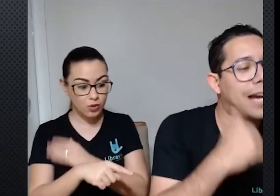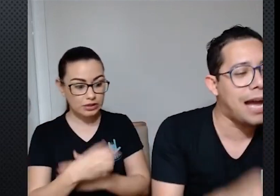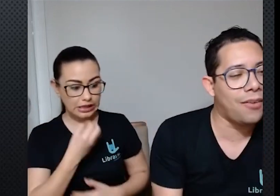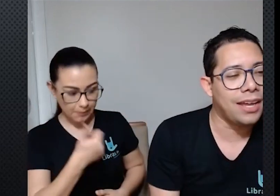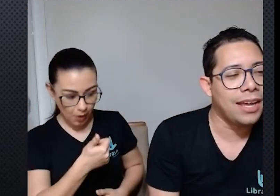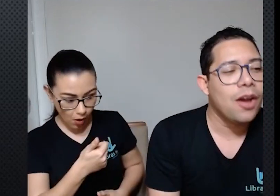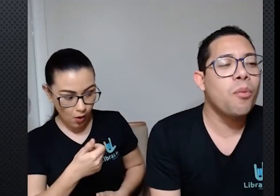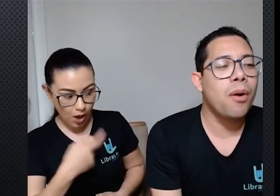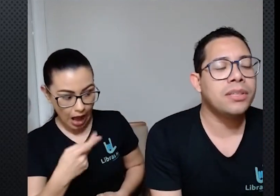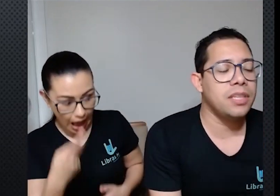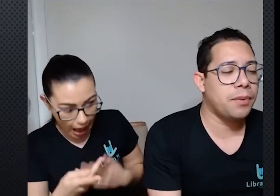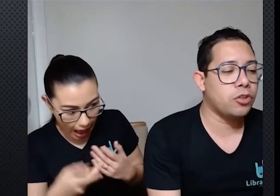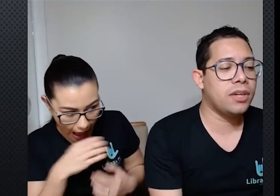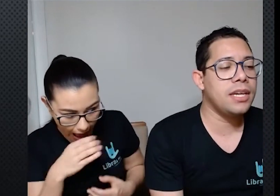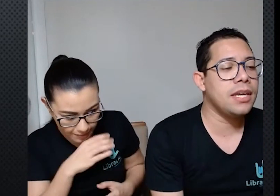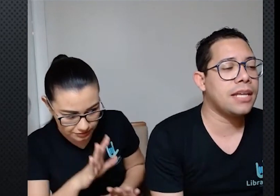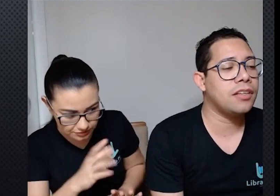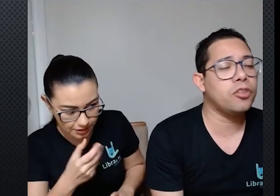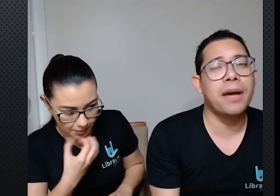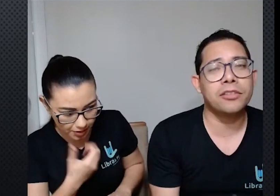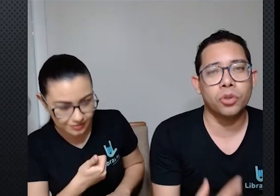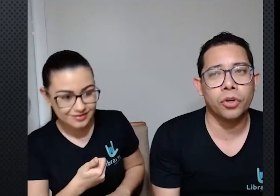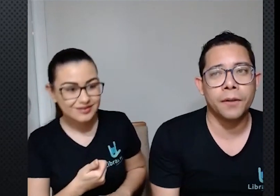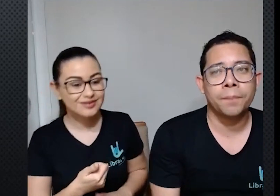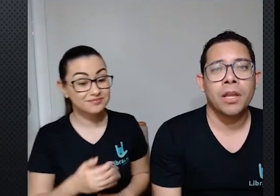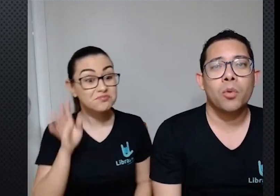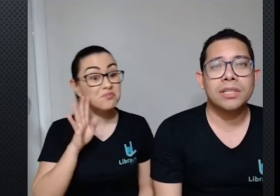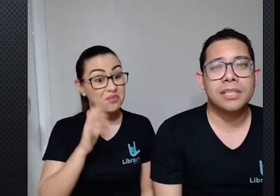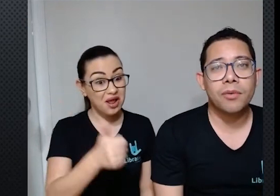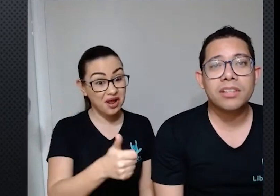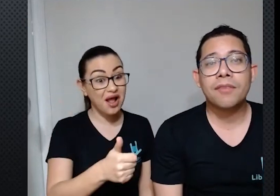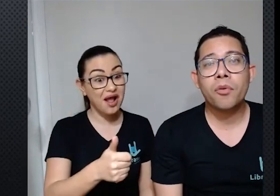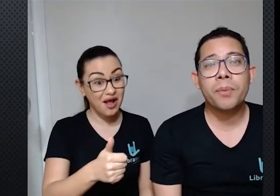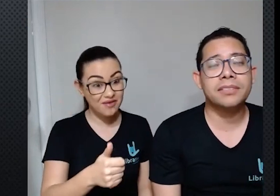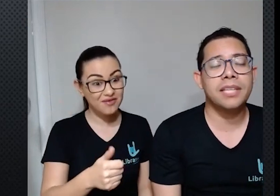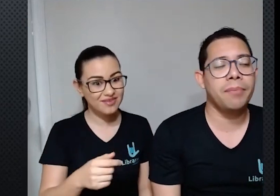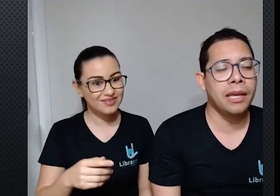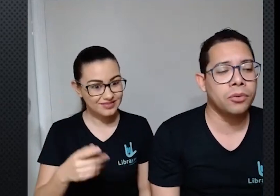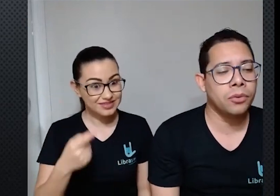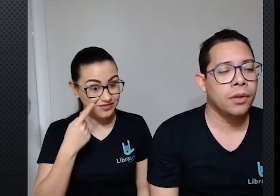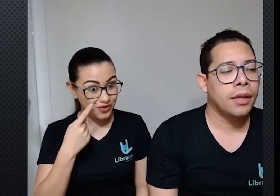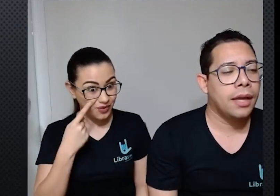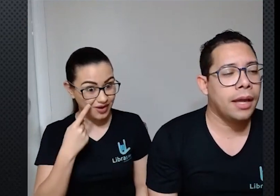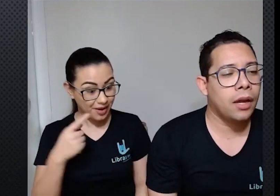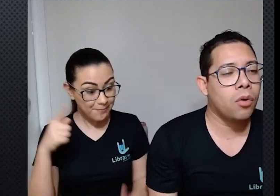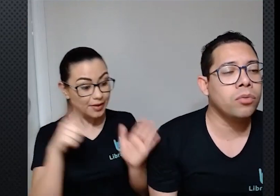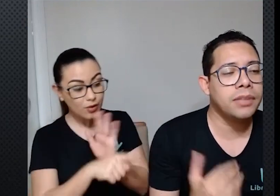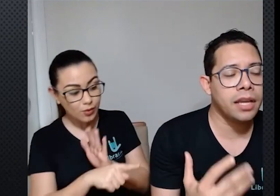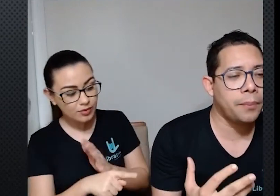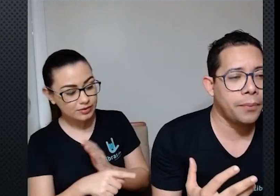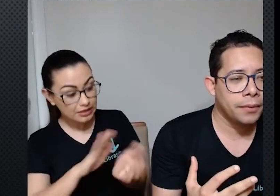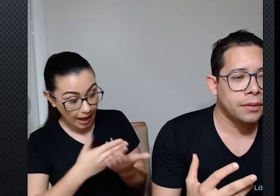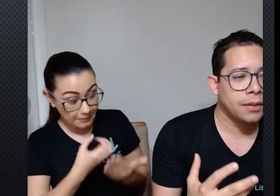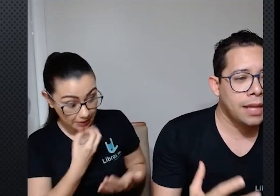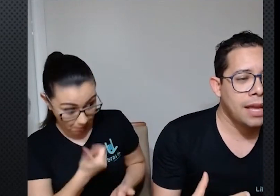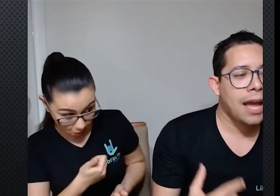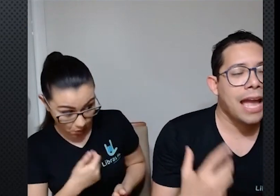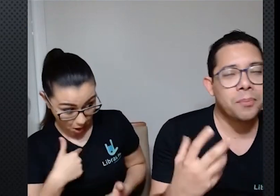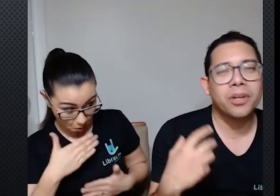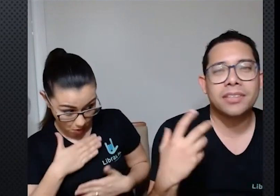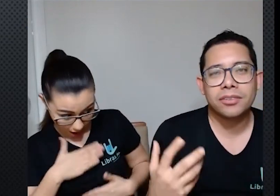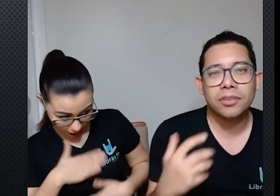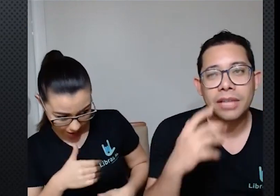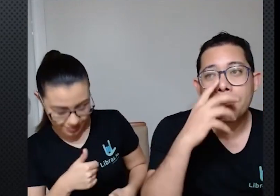rápido, legal, hein? O bom assim, pessoal, que às vezes o pastor, o ancião, eles já vão percebendo com o tempo, né?